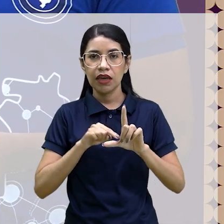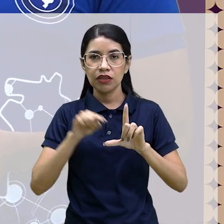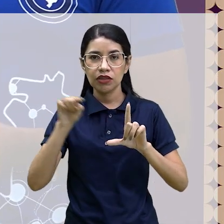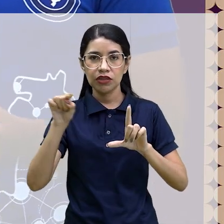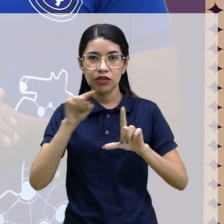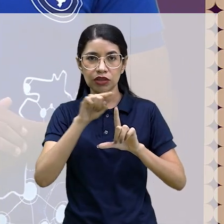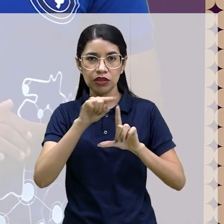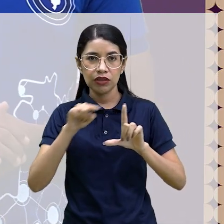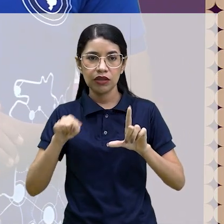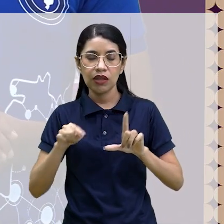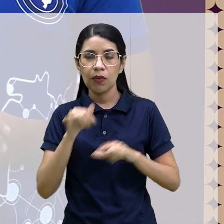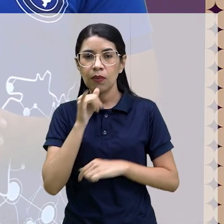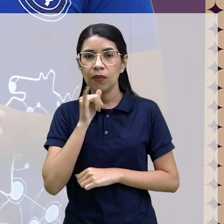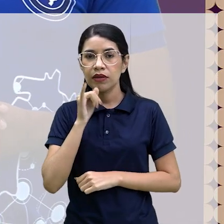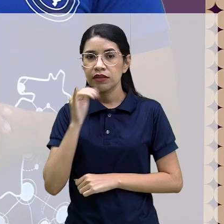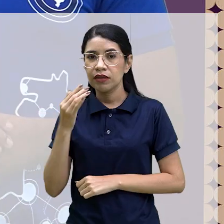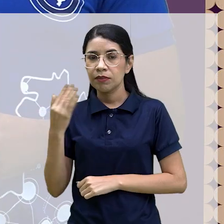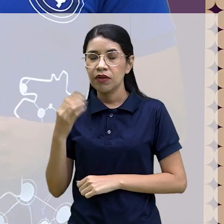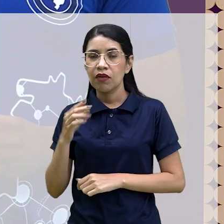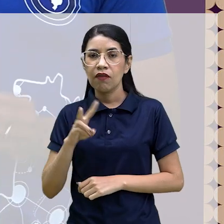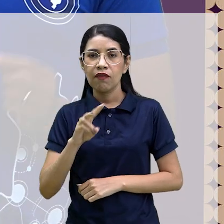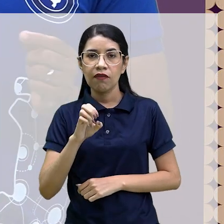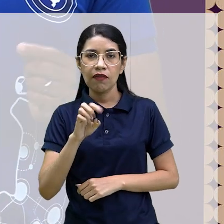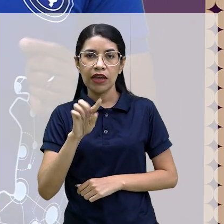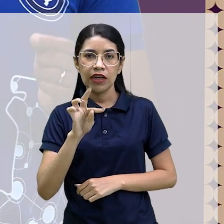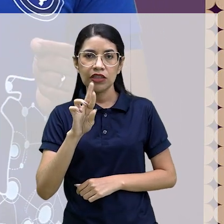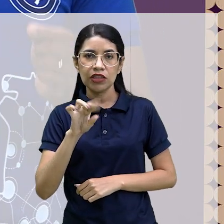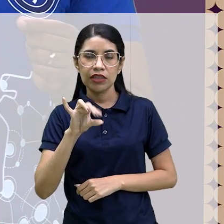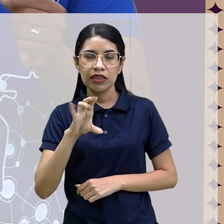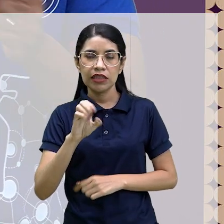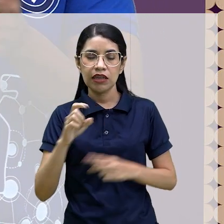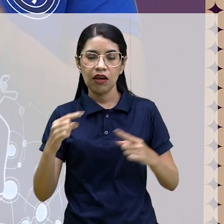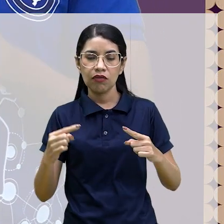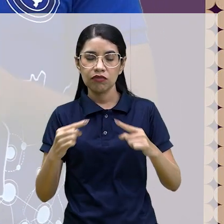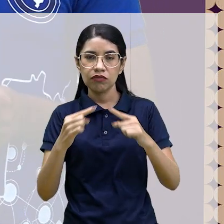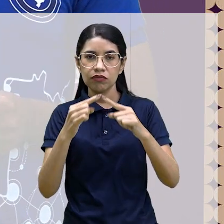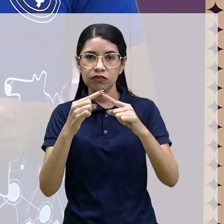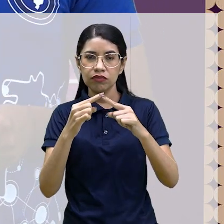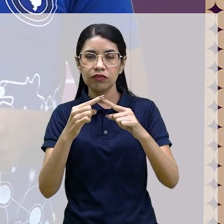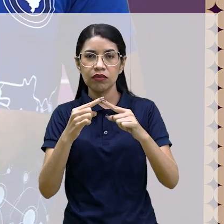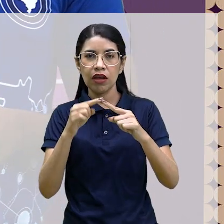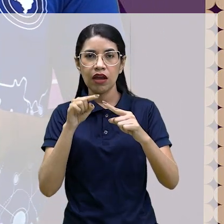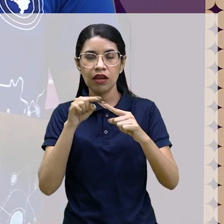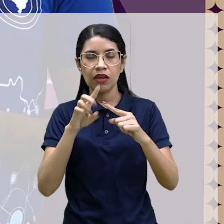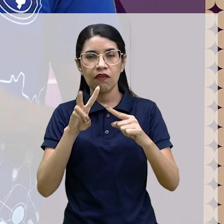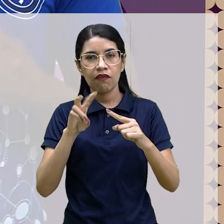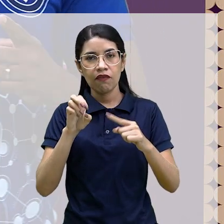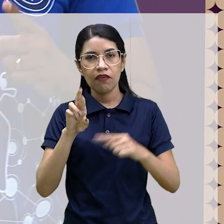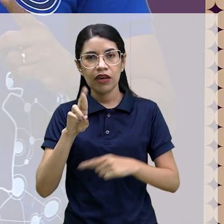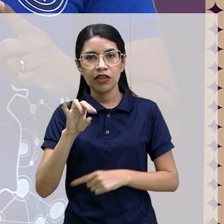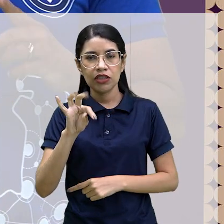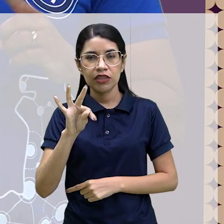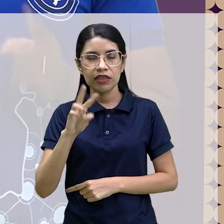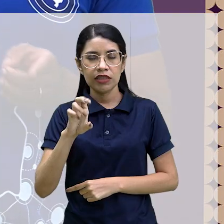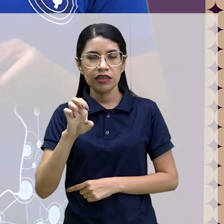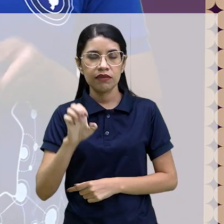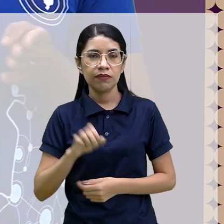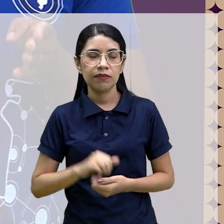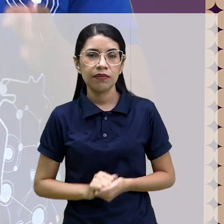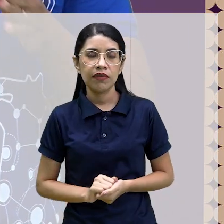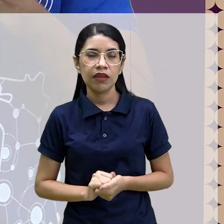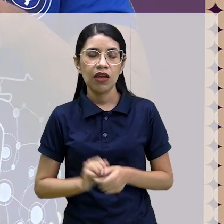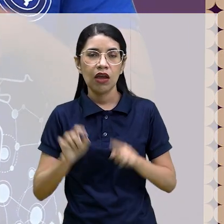tenho um exemplo. Então, os vértices são o ponto de encontro entre os lados, certo? Os lados são